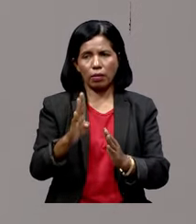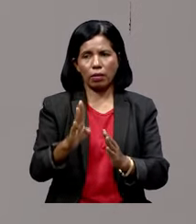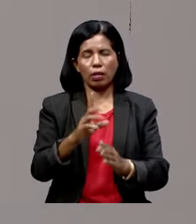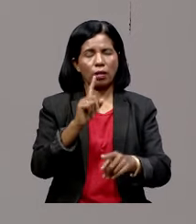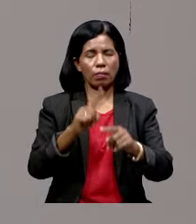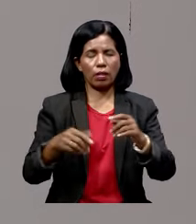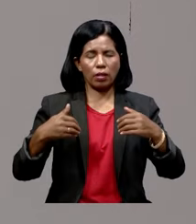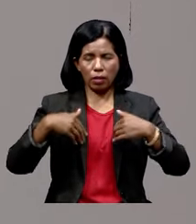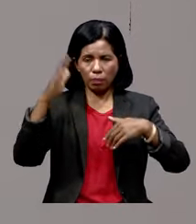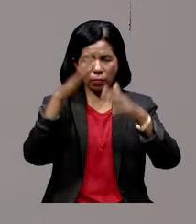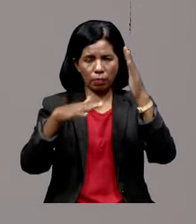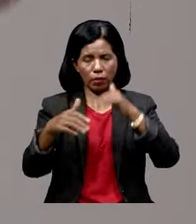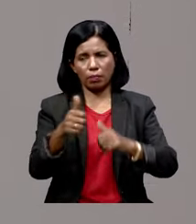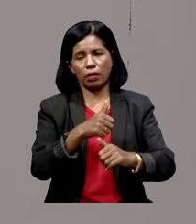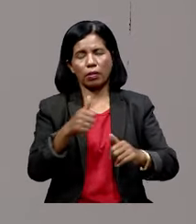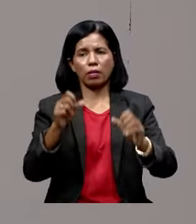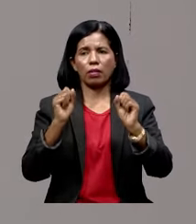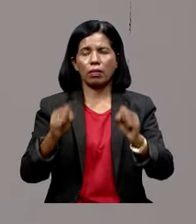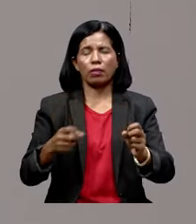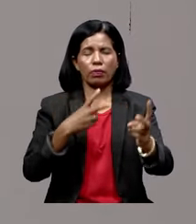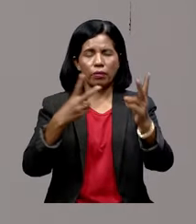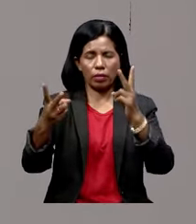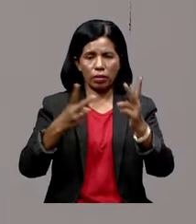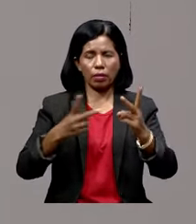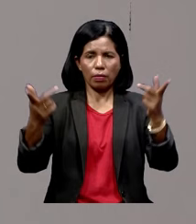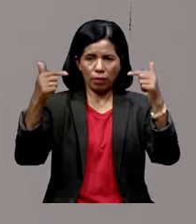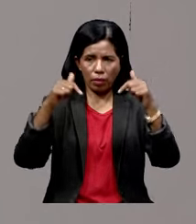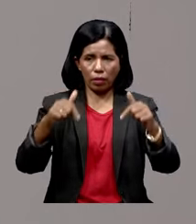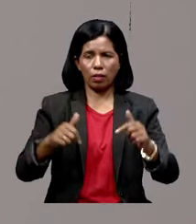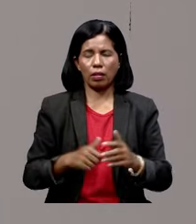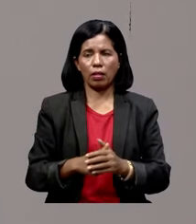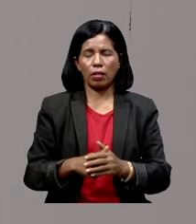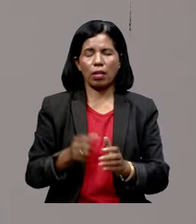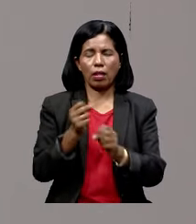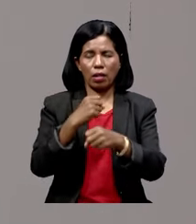tira. Hoje em dia visita mais, né? Marca Duni.